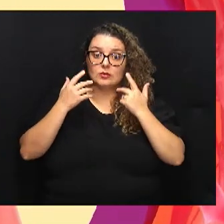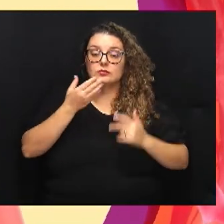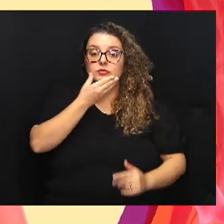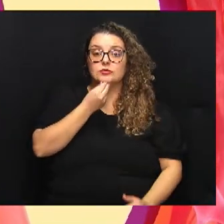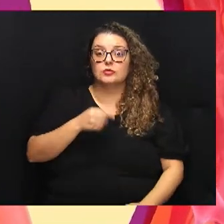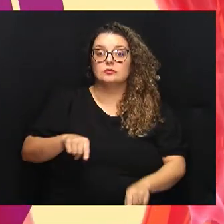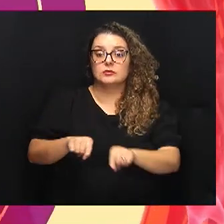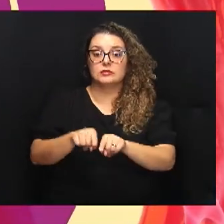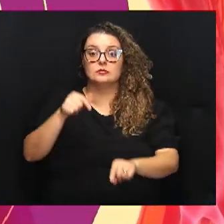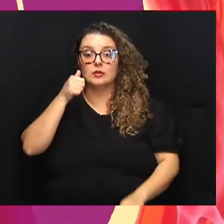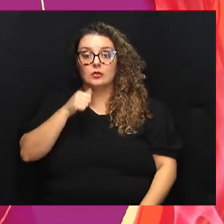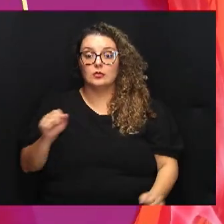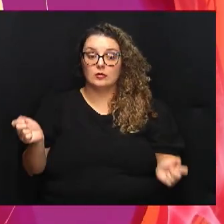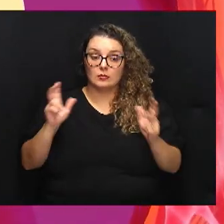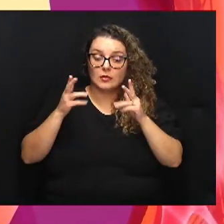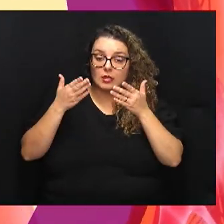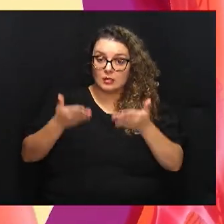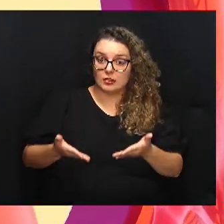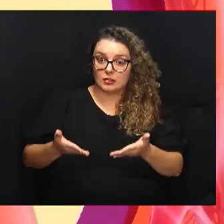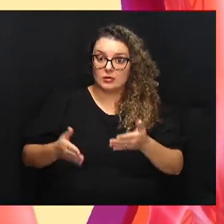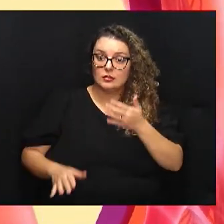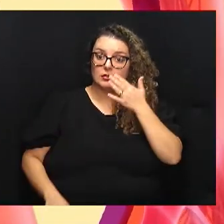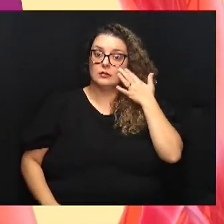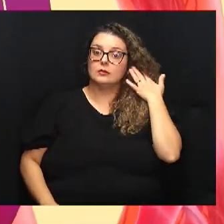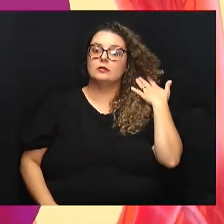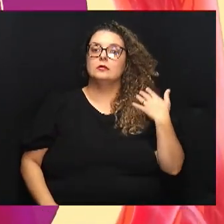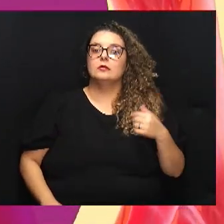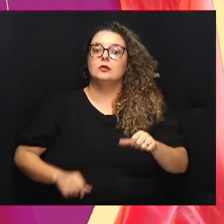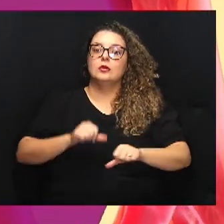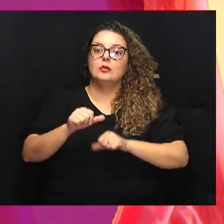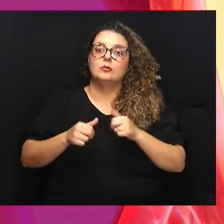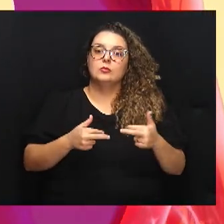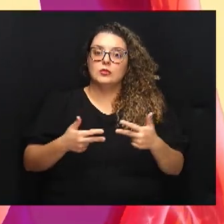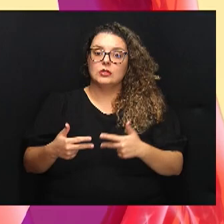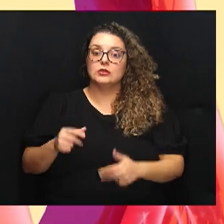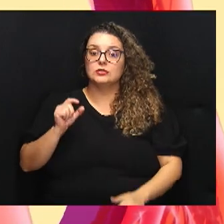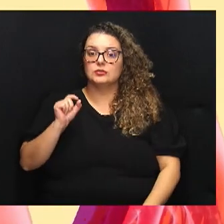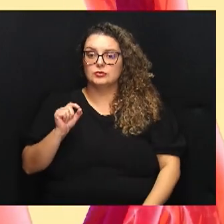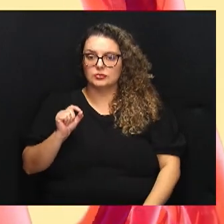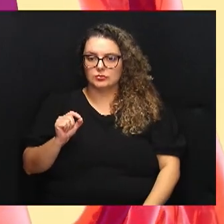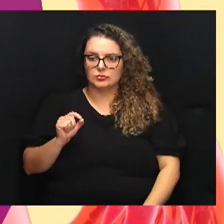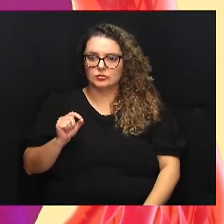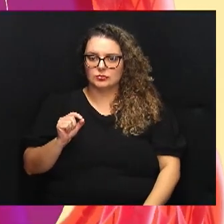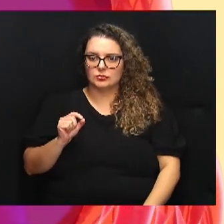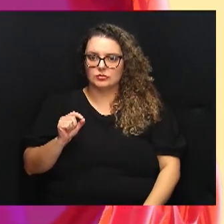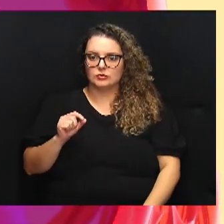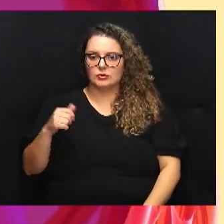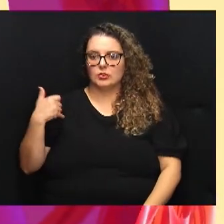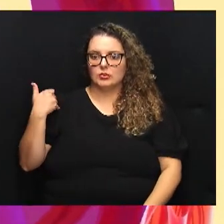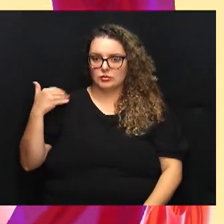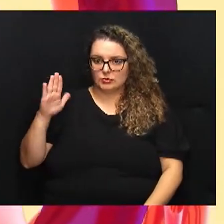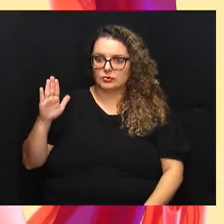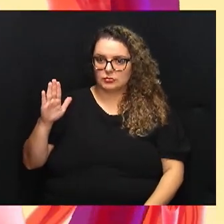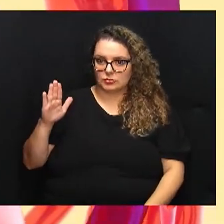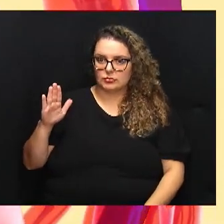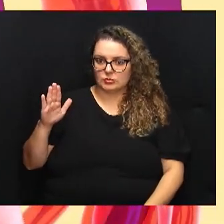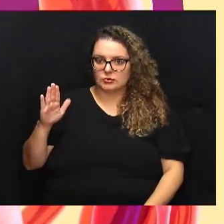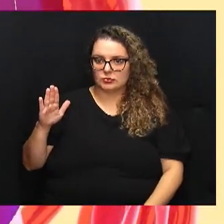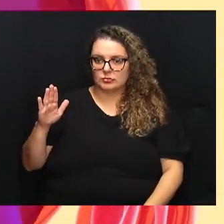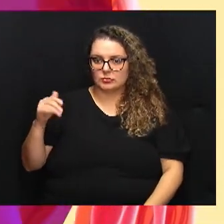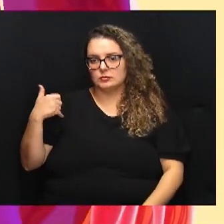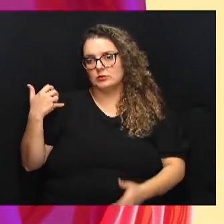o que mais chama a atenção de mudança do padrão é que nos adultos mais